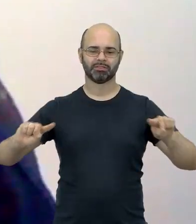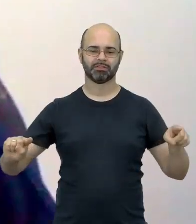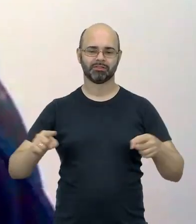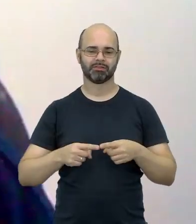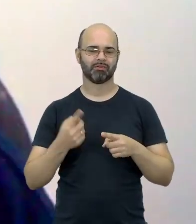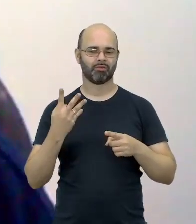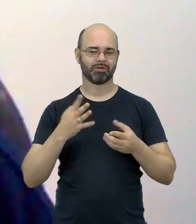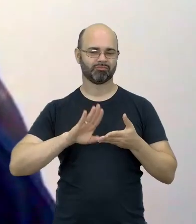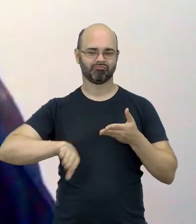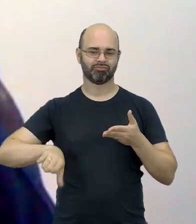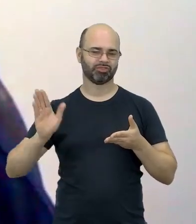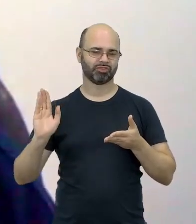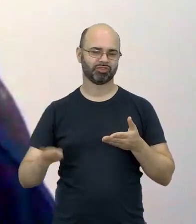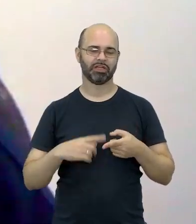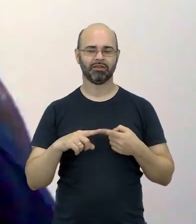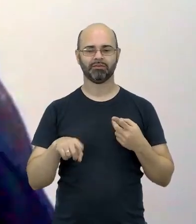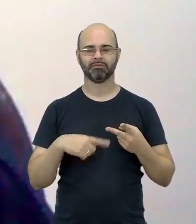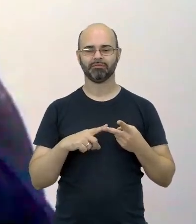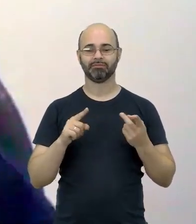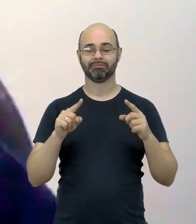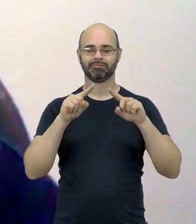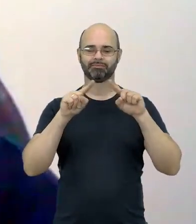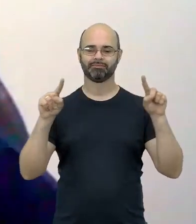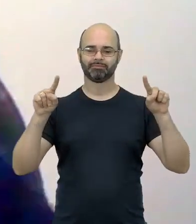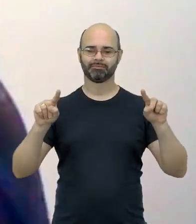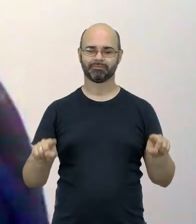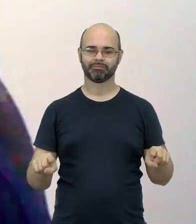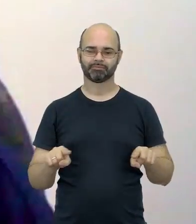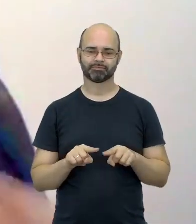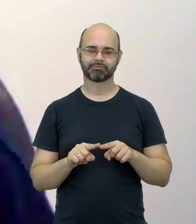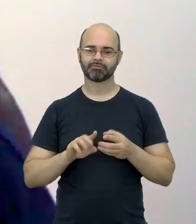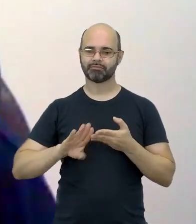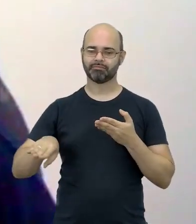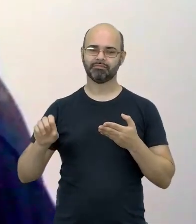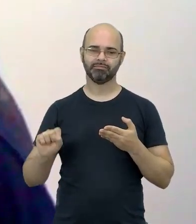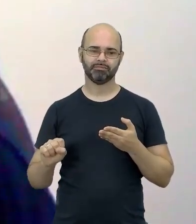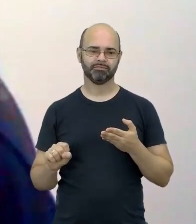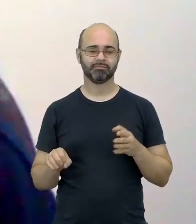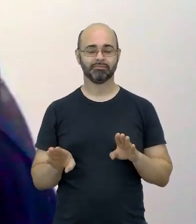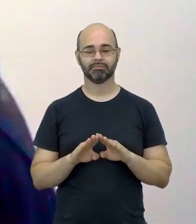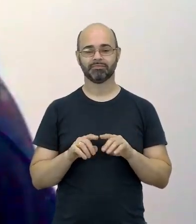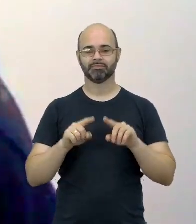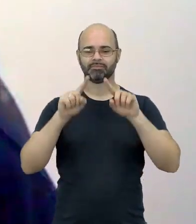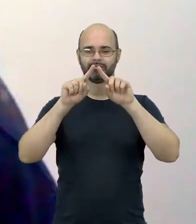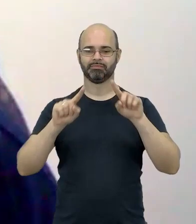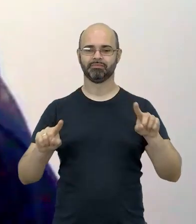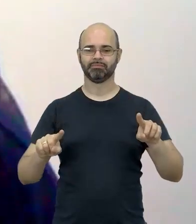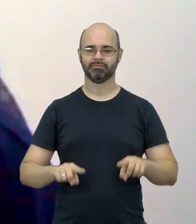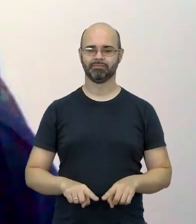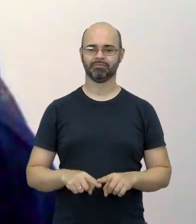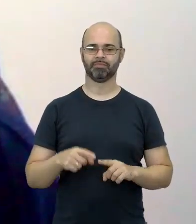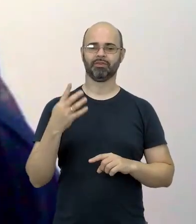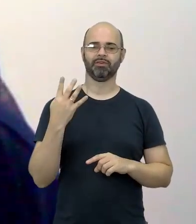4 lados, eu posso descartar o quadrado, que tem 4 lados, e posso descartar o